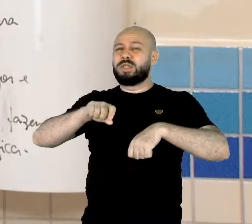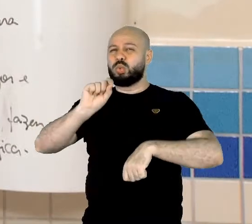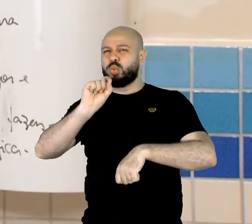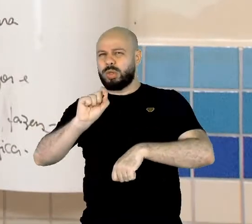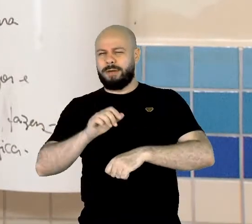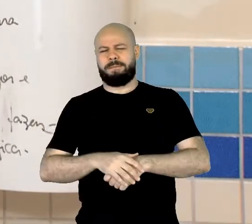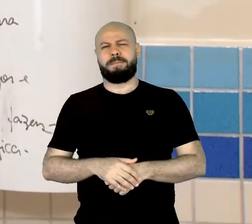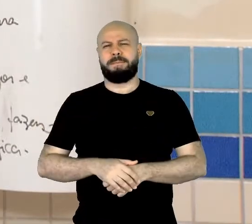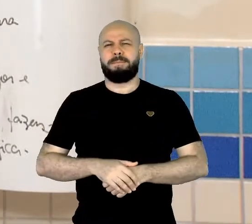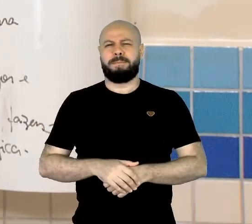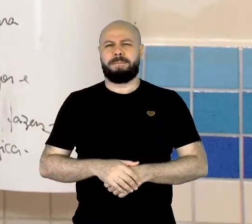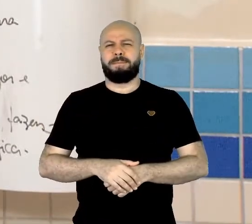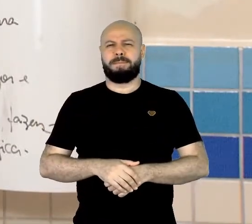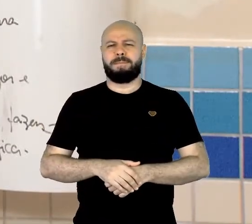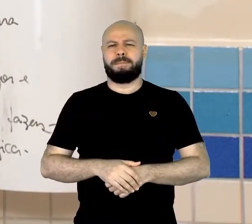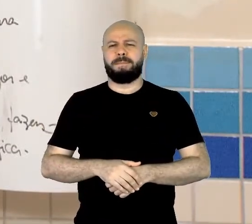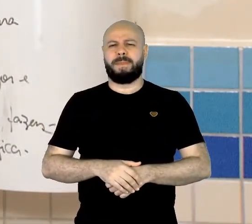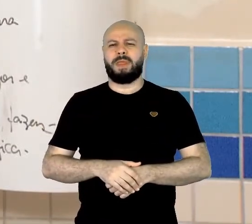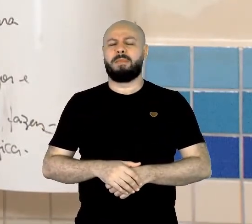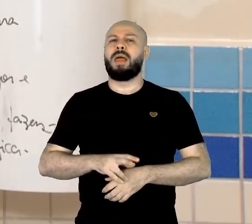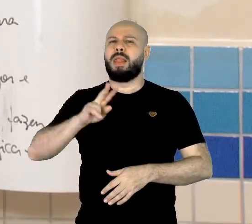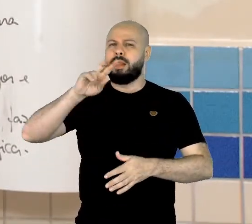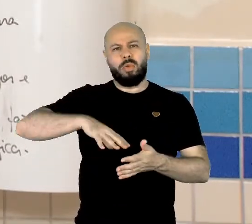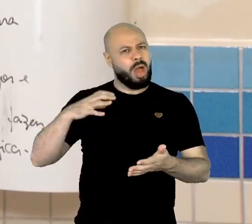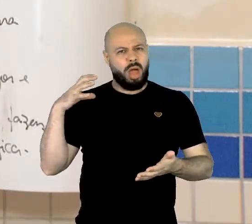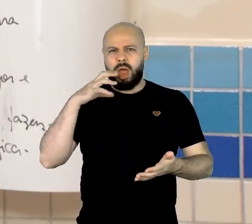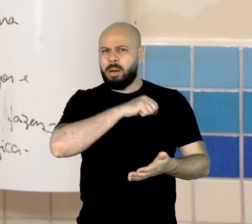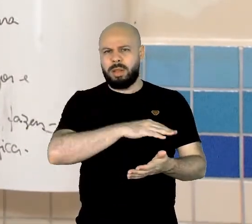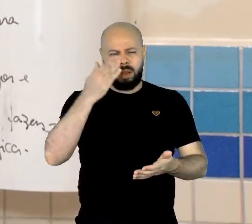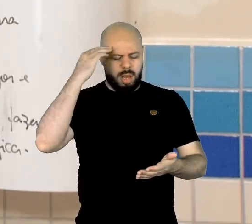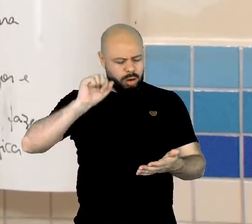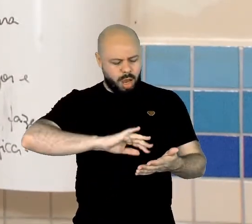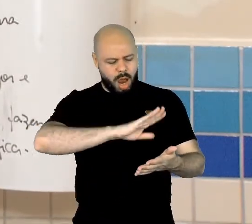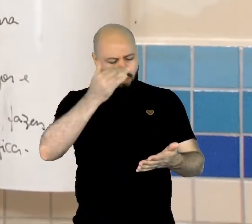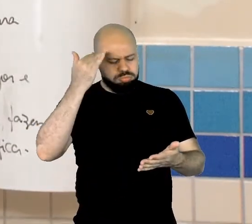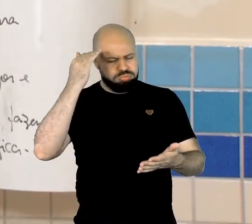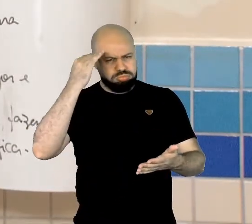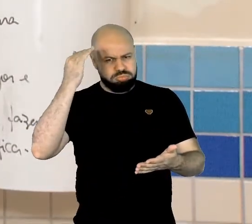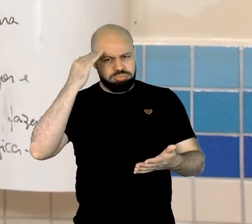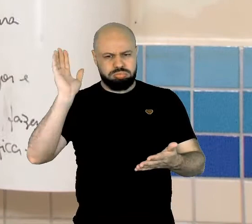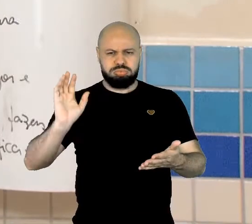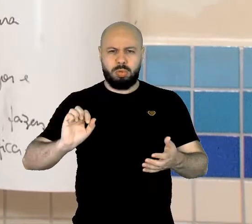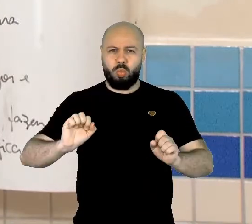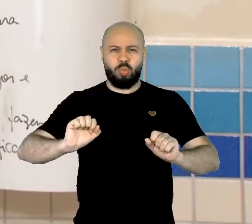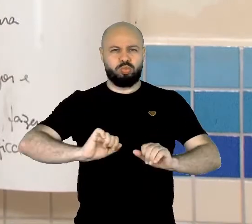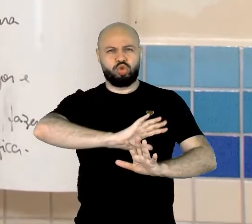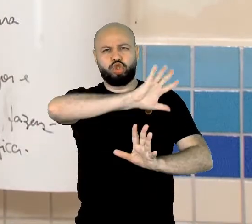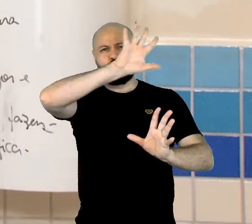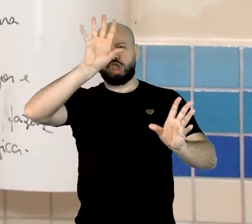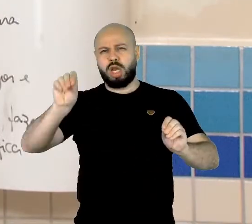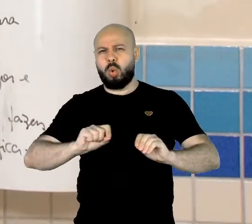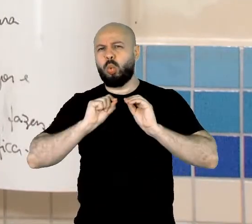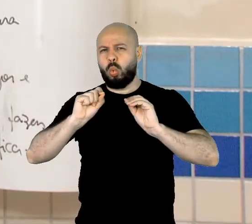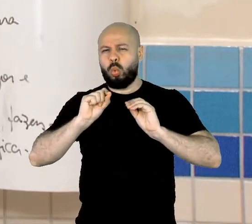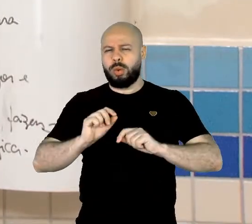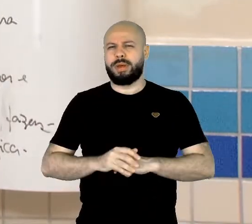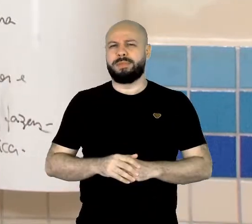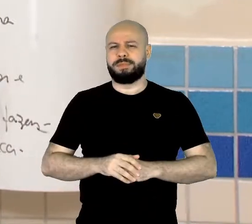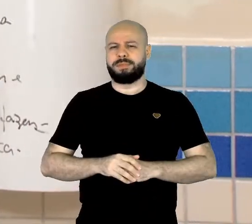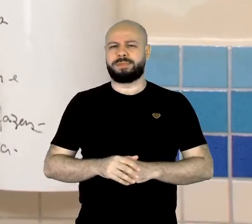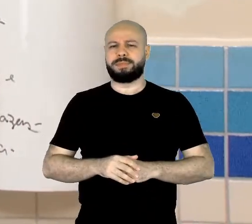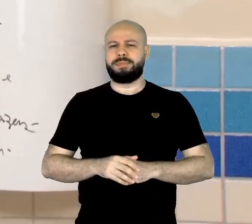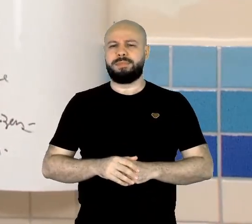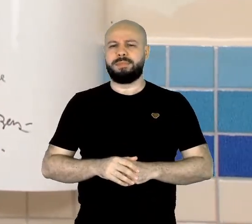aquela leitura? Fazer uma leitura rápida para compreender o texto na sua globalidade, do que aquele texto fala. Fazer